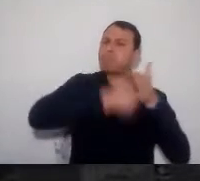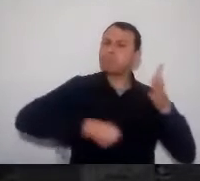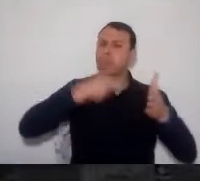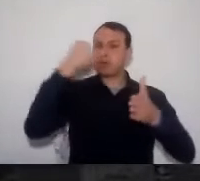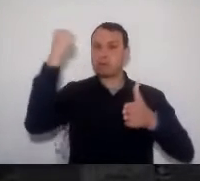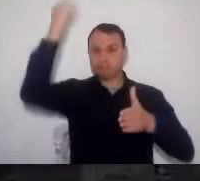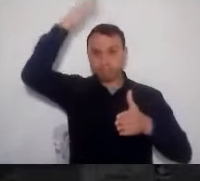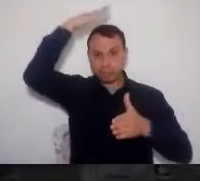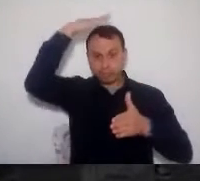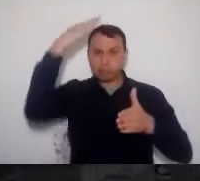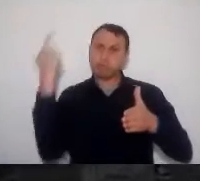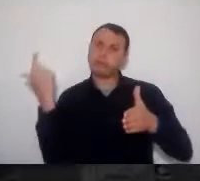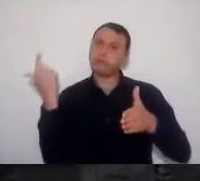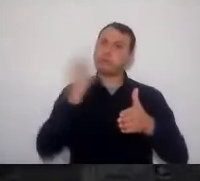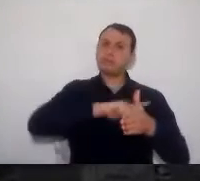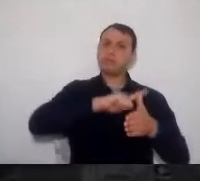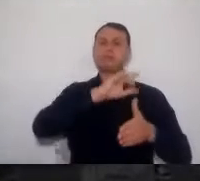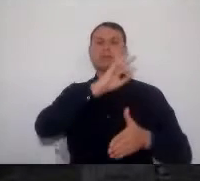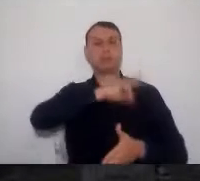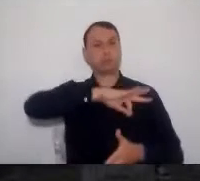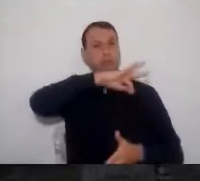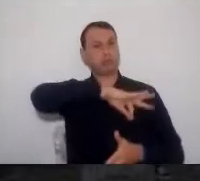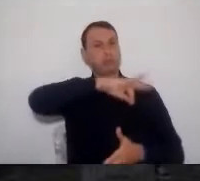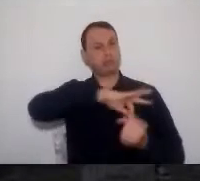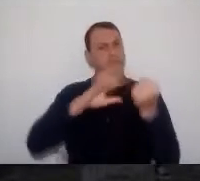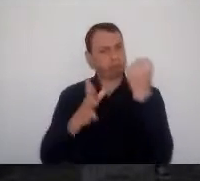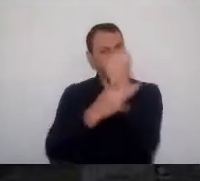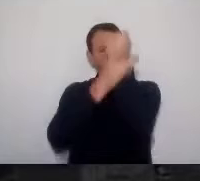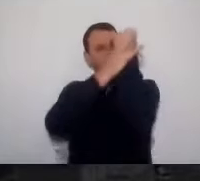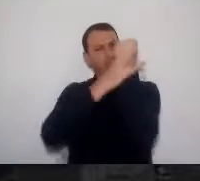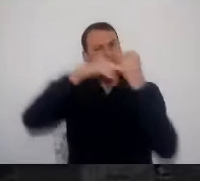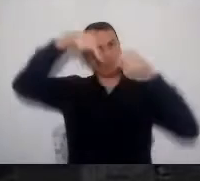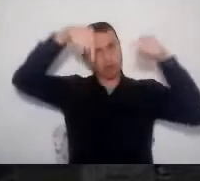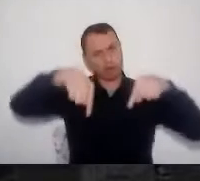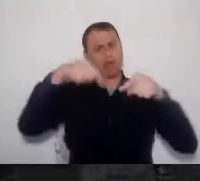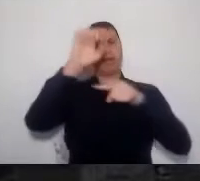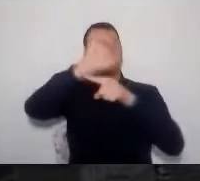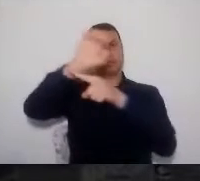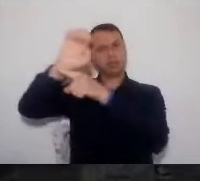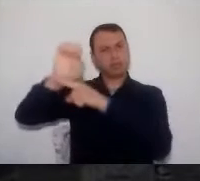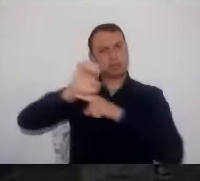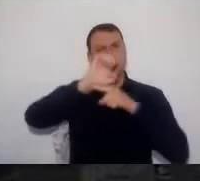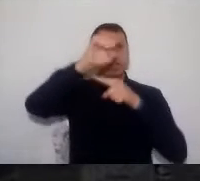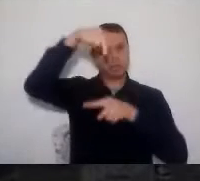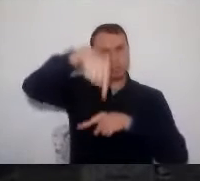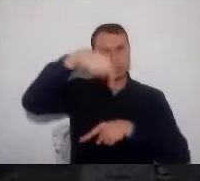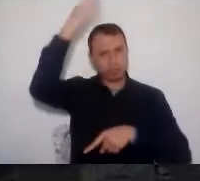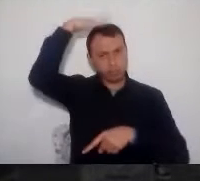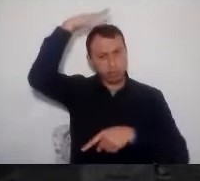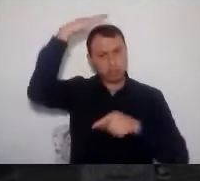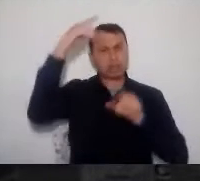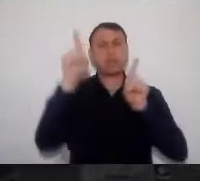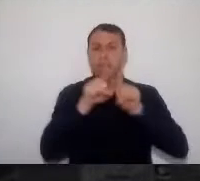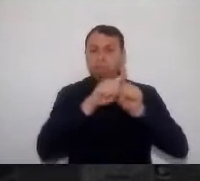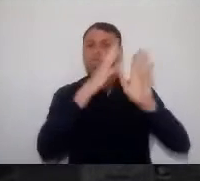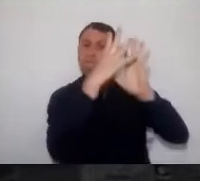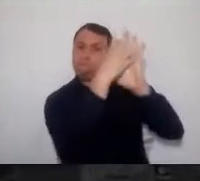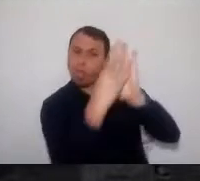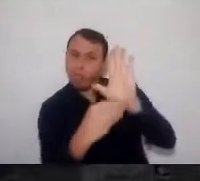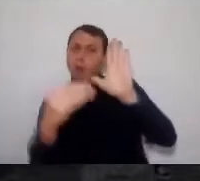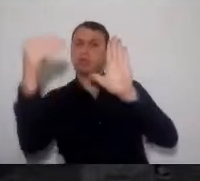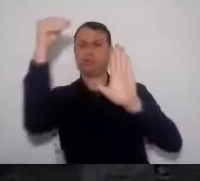salário dos trabalhadores e dê mais emprego para todos nós aqui no Estado e que sirva de exemplo para o povo brasileiro. É contigo,